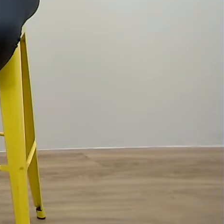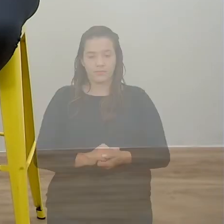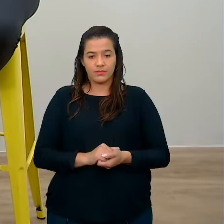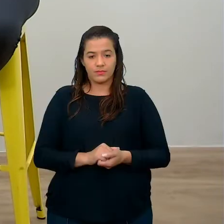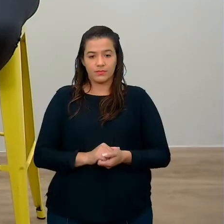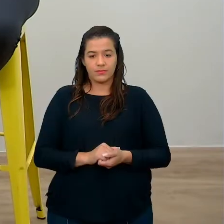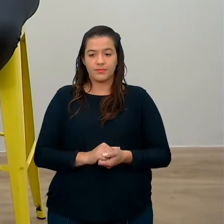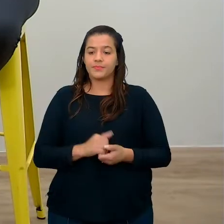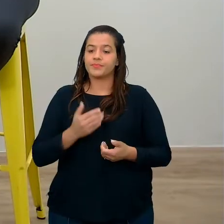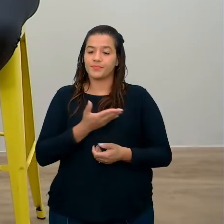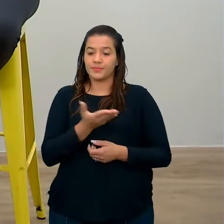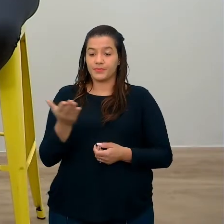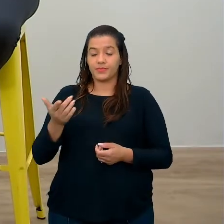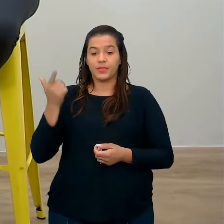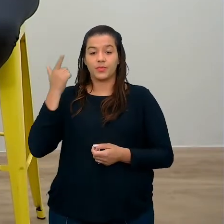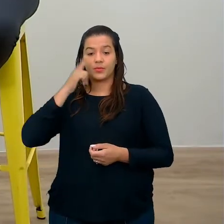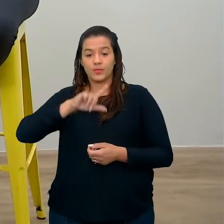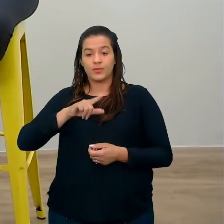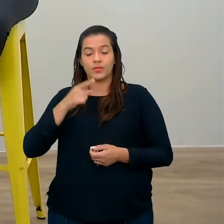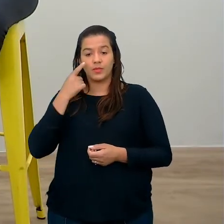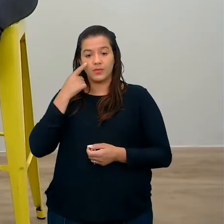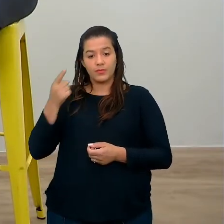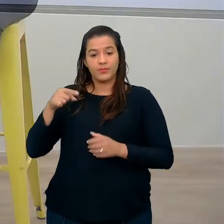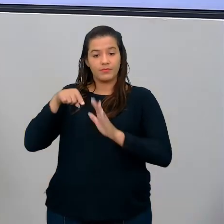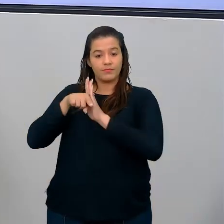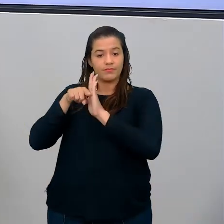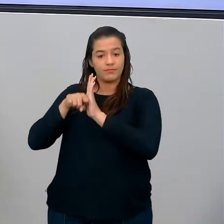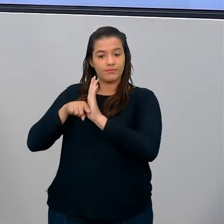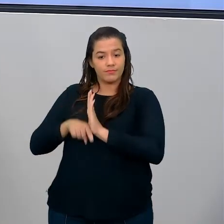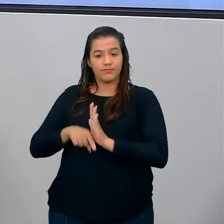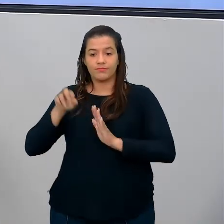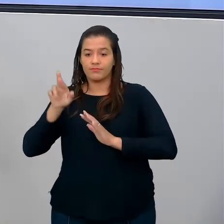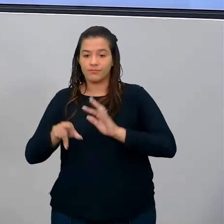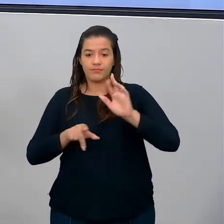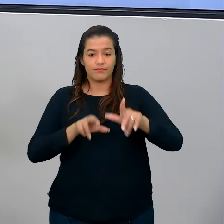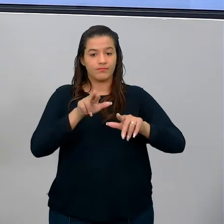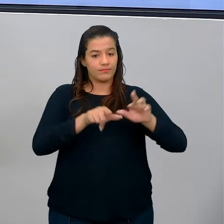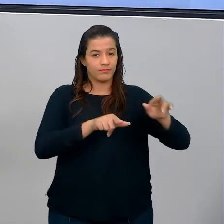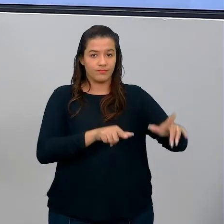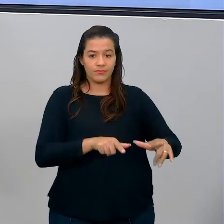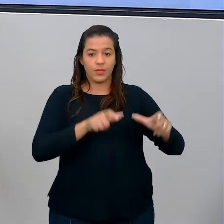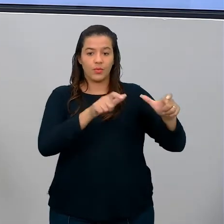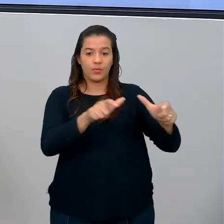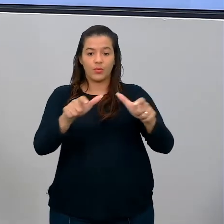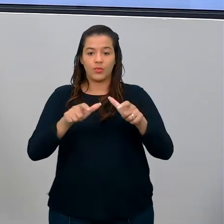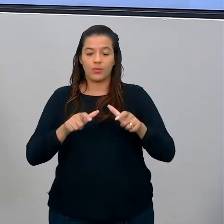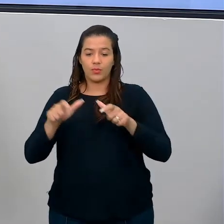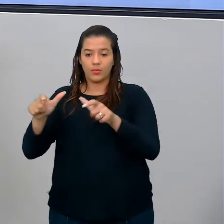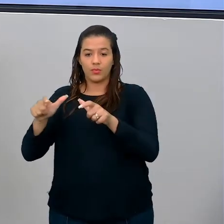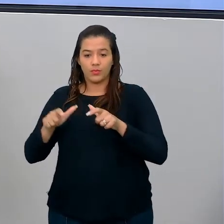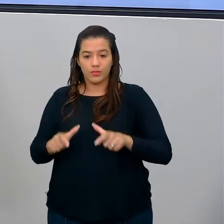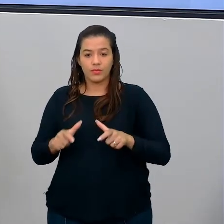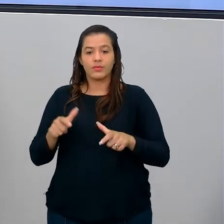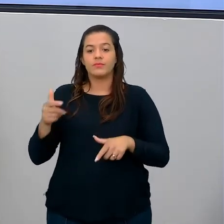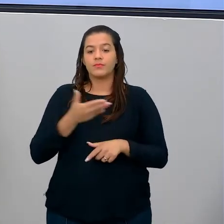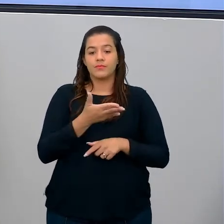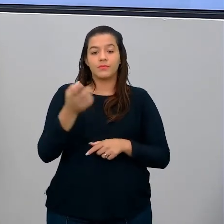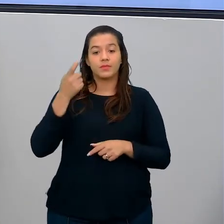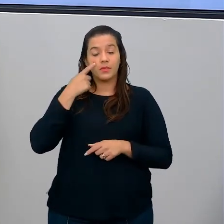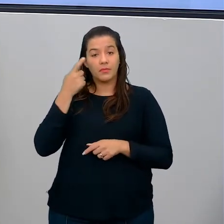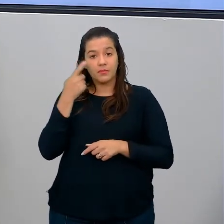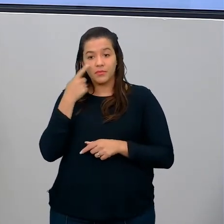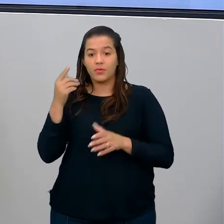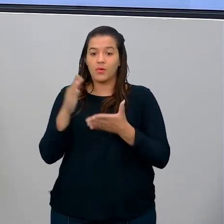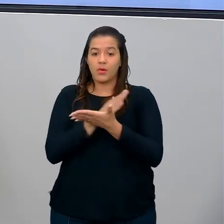Então, aí vocês conseguiram observar as diferentes localizações, aí vocês viram o perfil